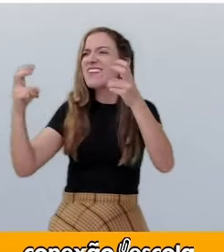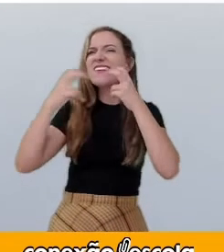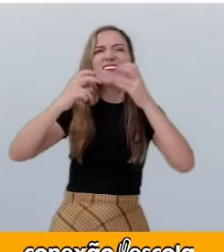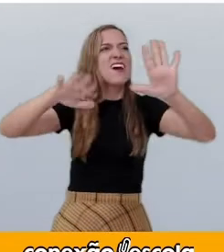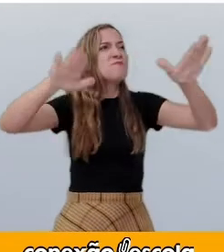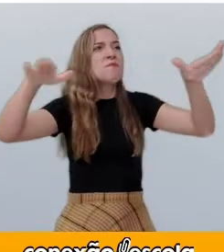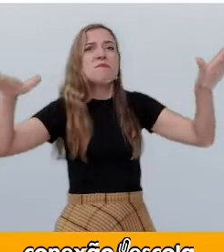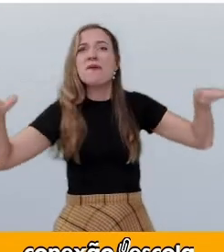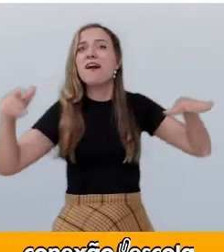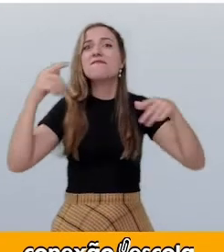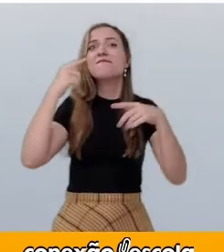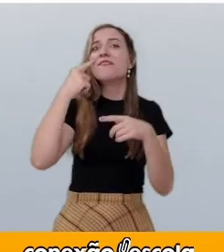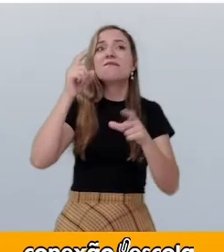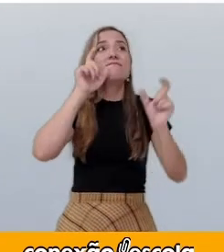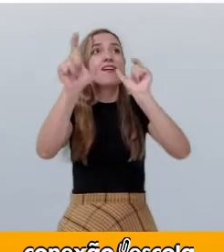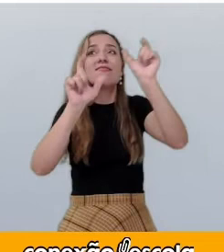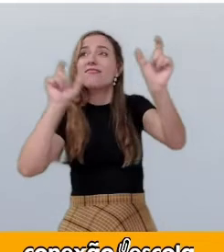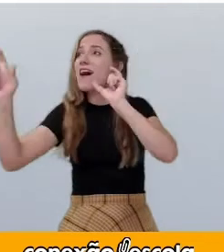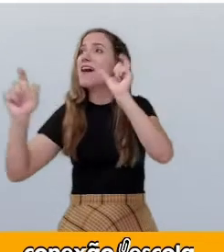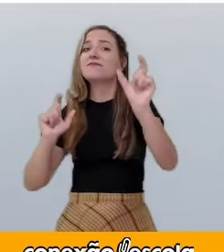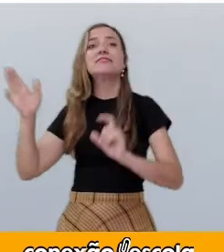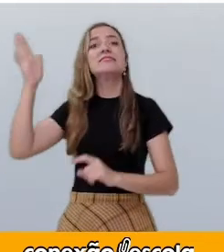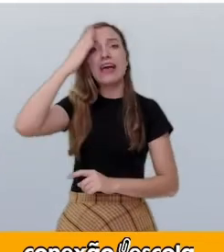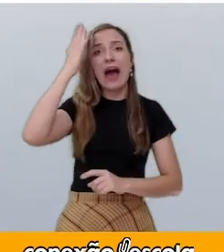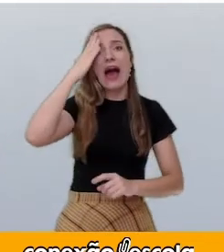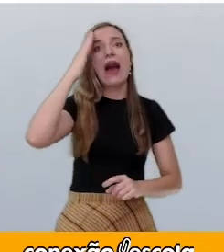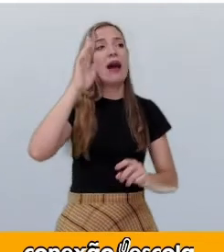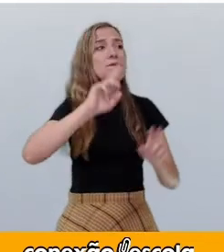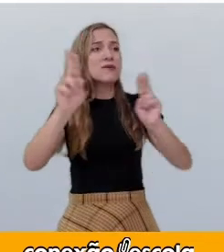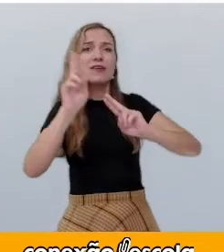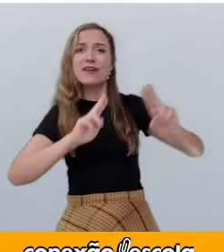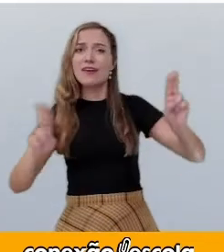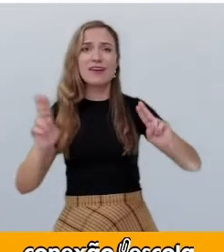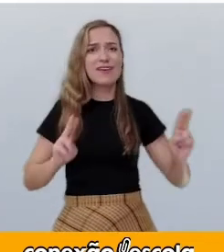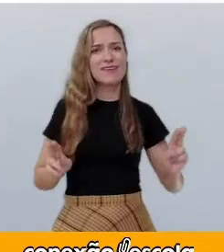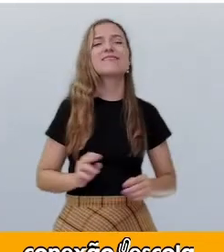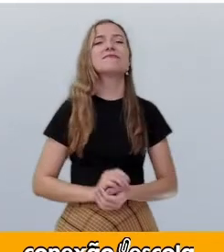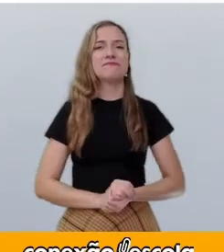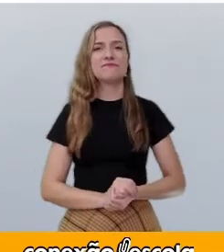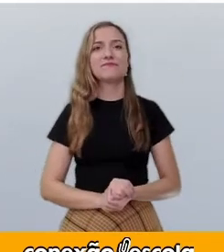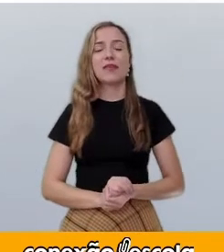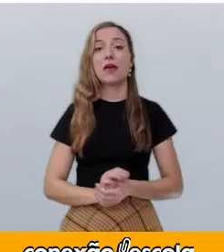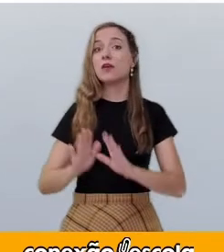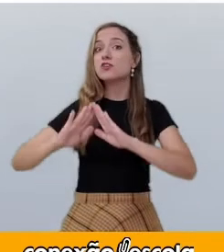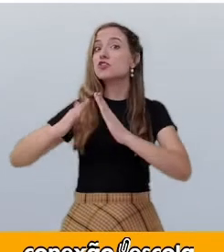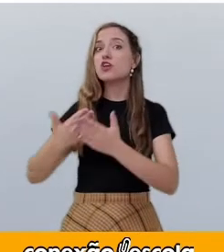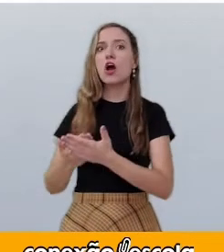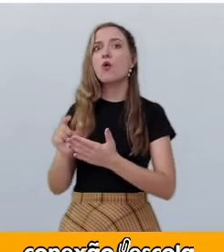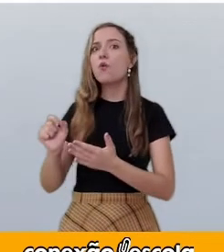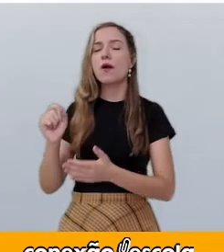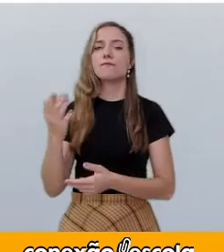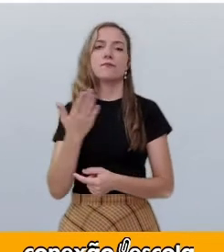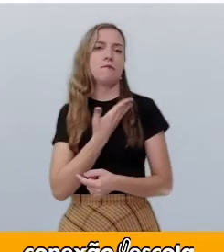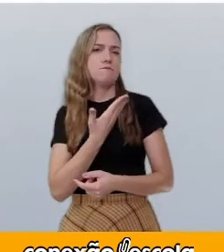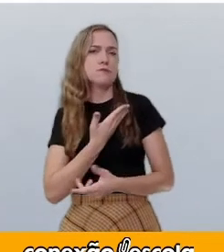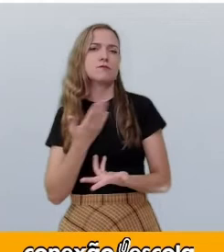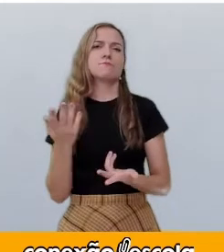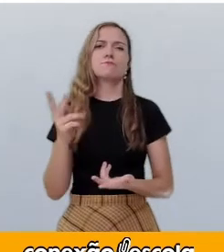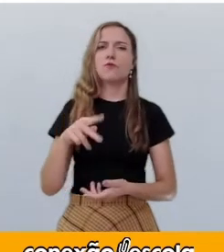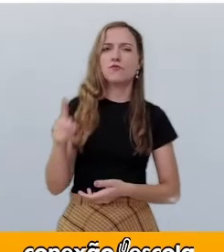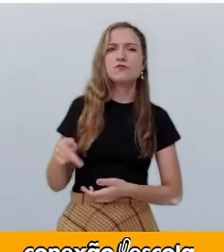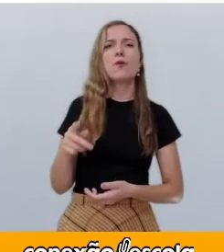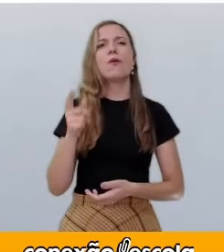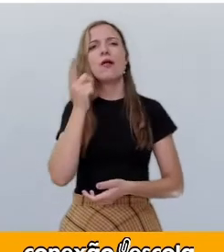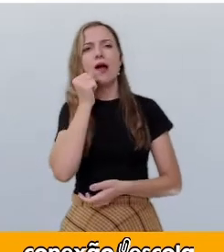gritava os nomes das coisas onde estava na escola era amigo professora